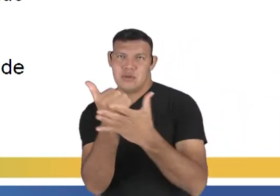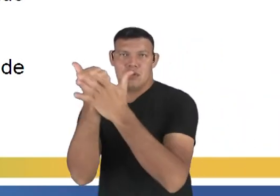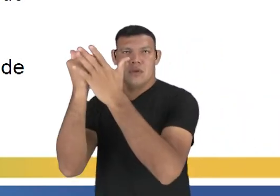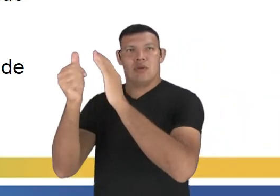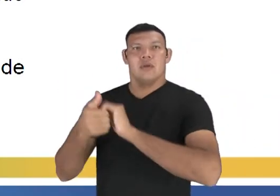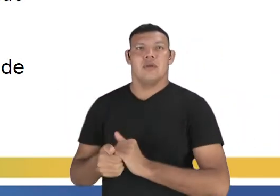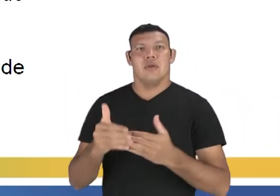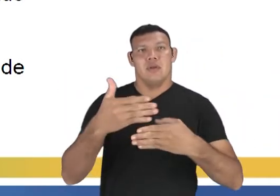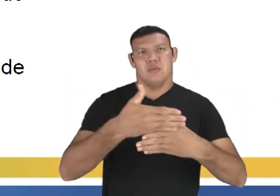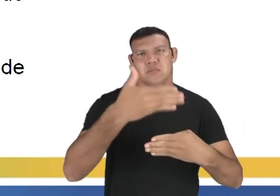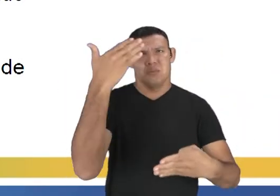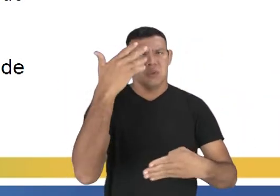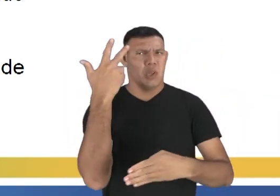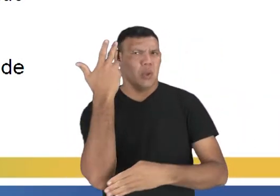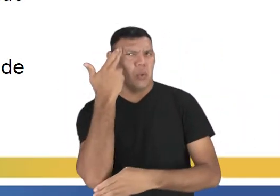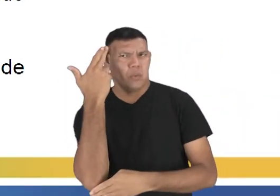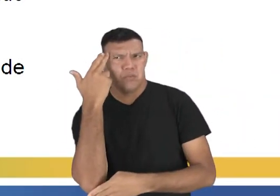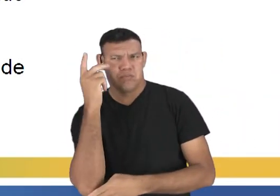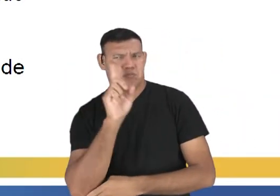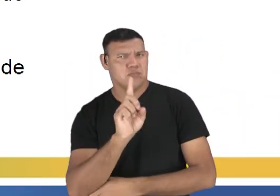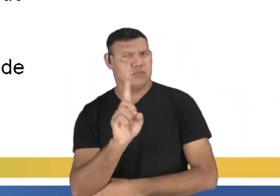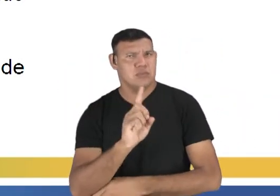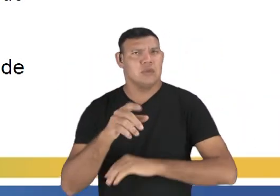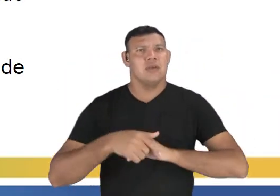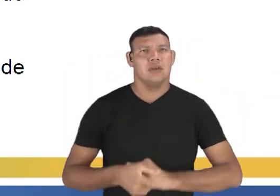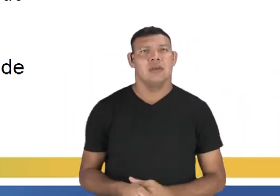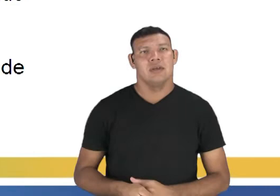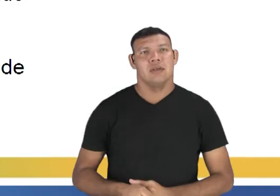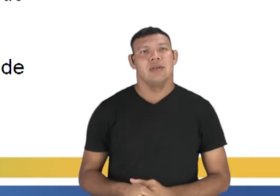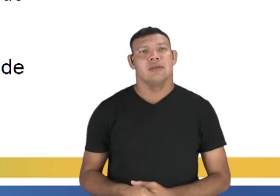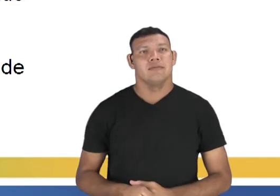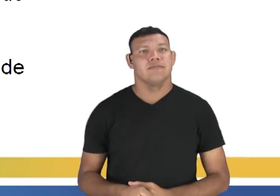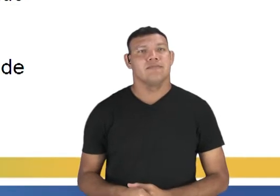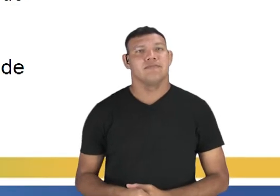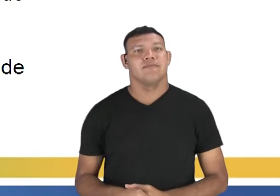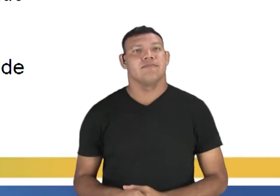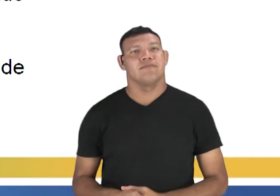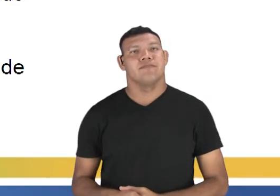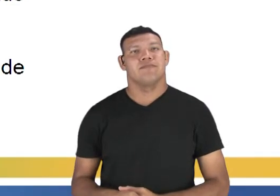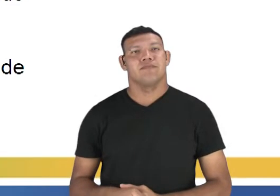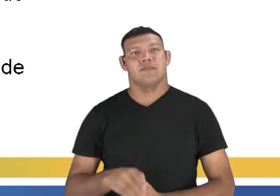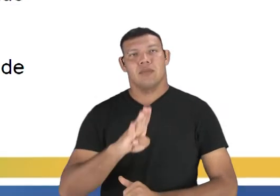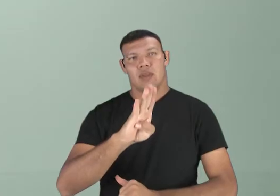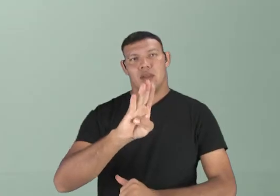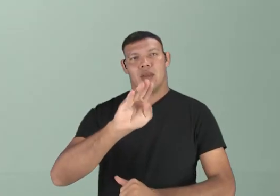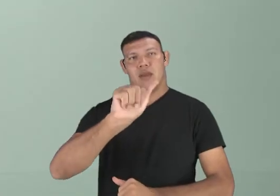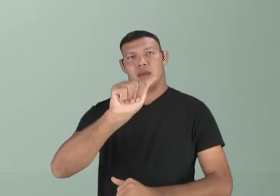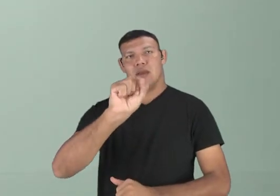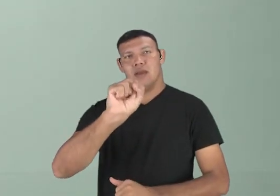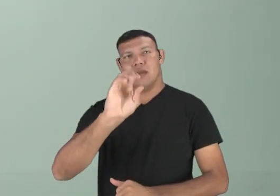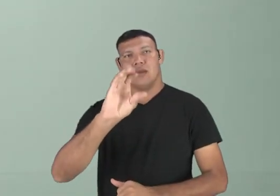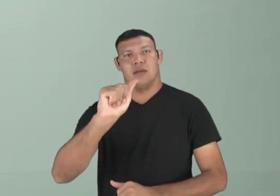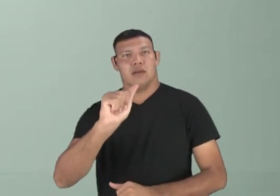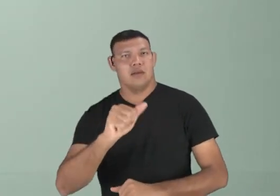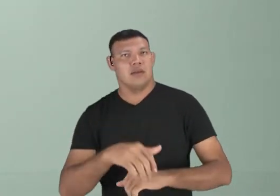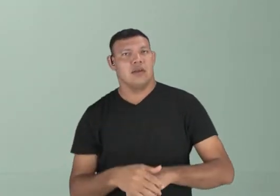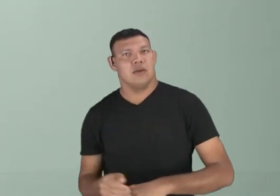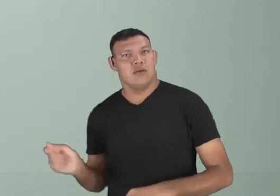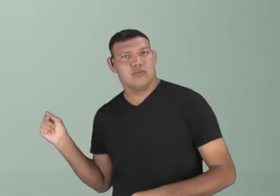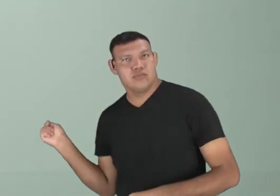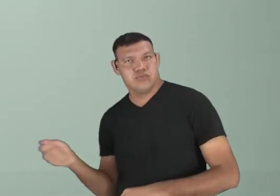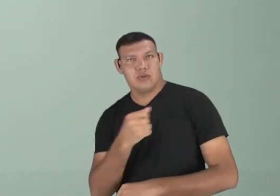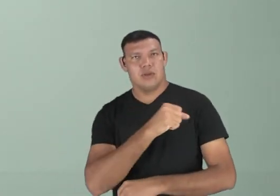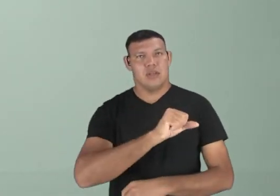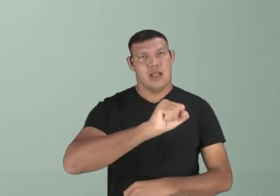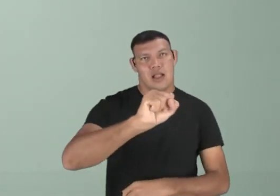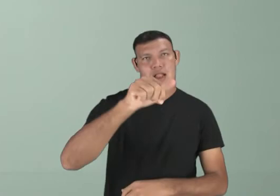são tão comuns a vocês. Aí eu tenho a pelota basca, o racquetball e o squash. No slider você vai conseguir